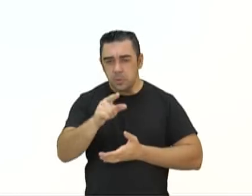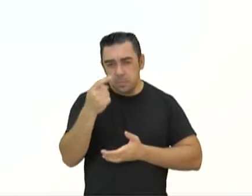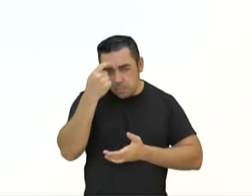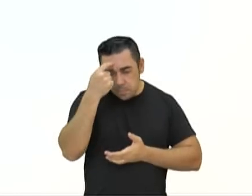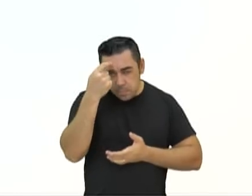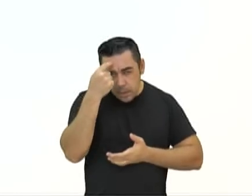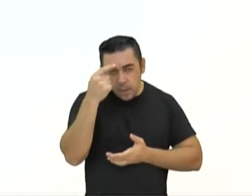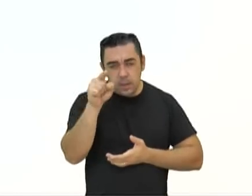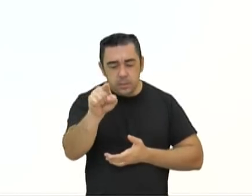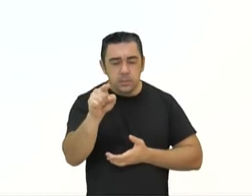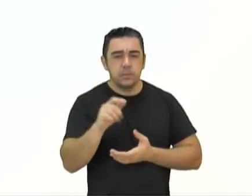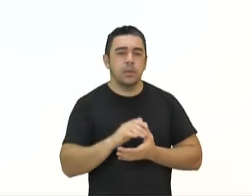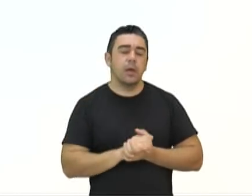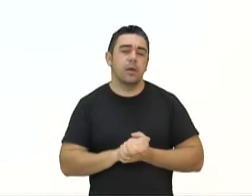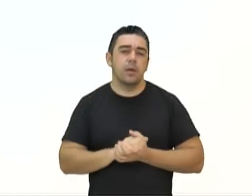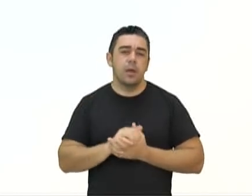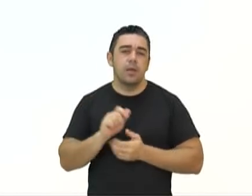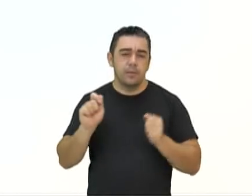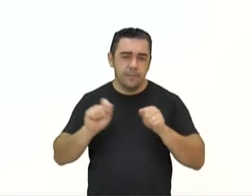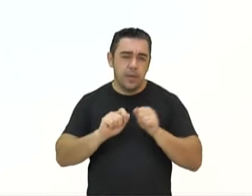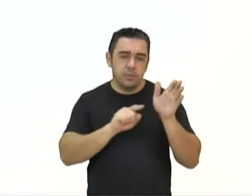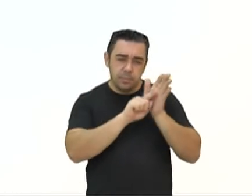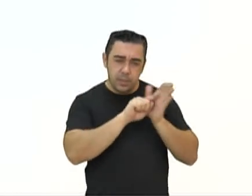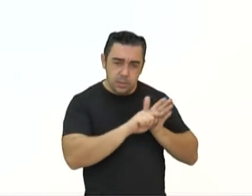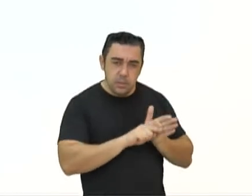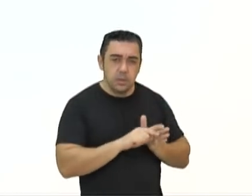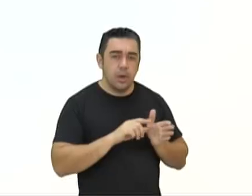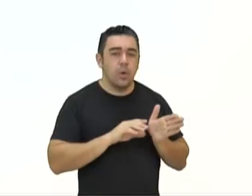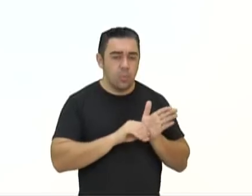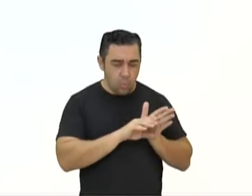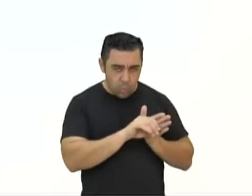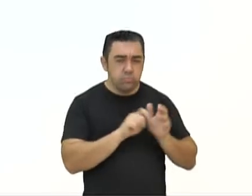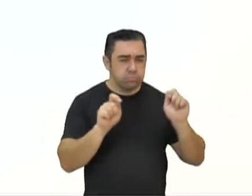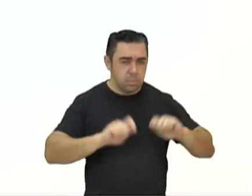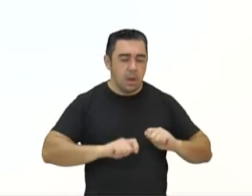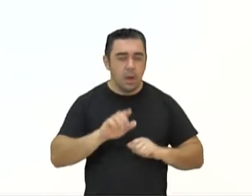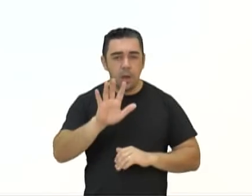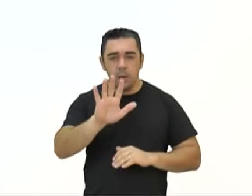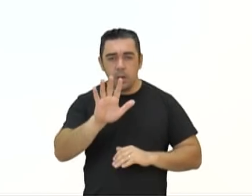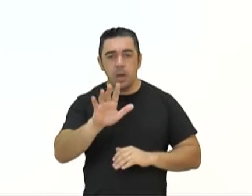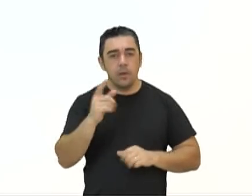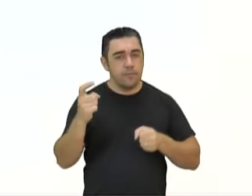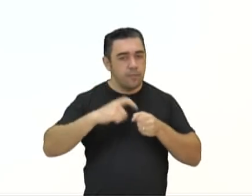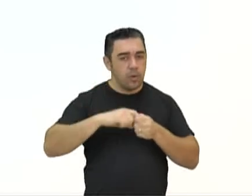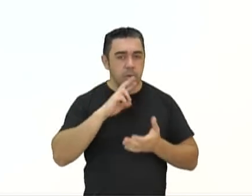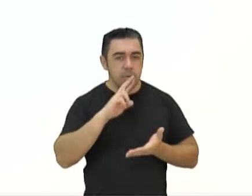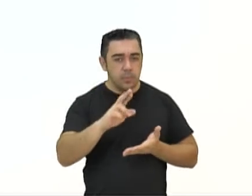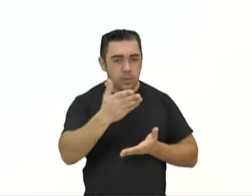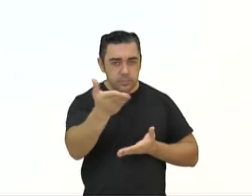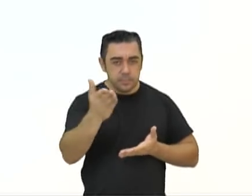um pouquinho, se precisar, faz uma busca, uma pesquisa no Google e a gente volta daqui a pouco.